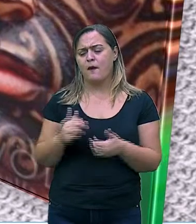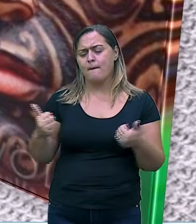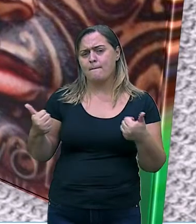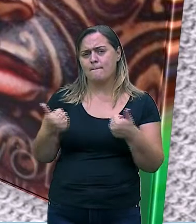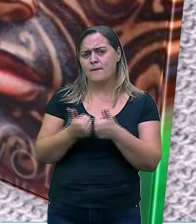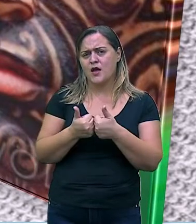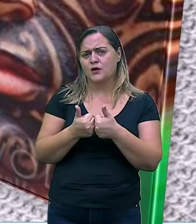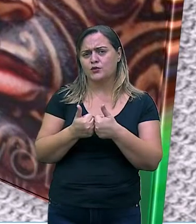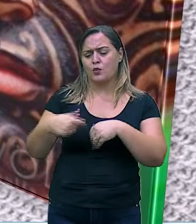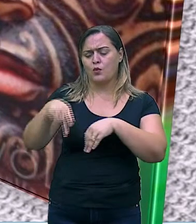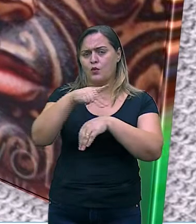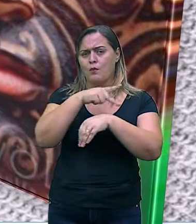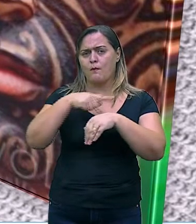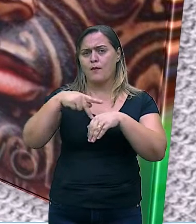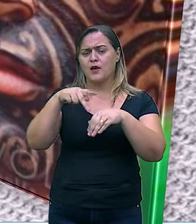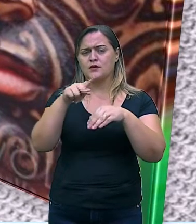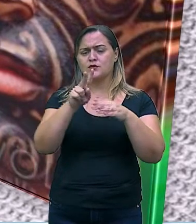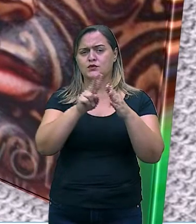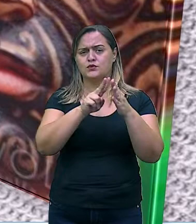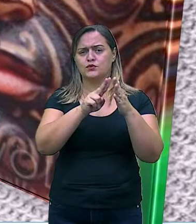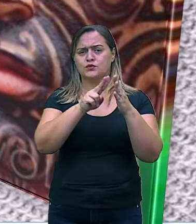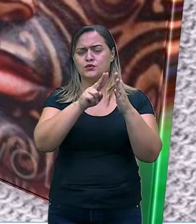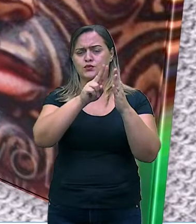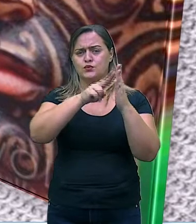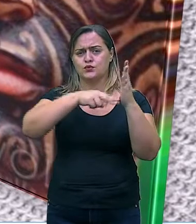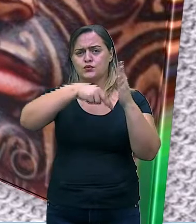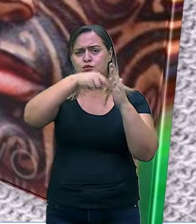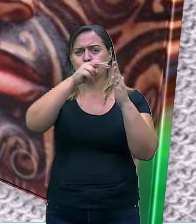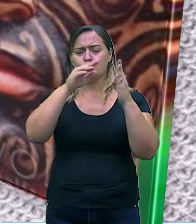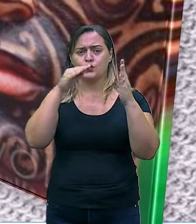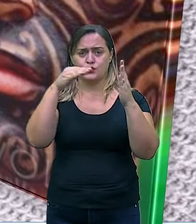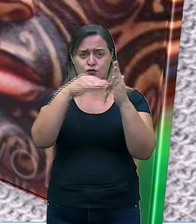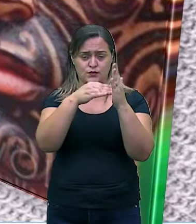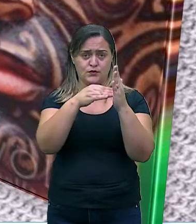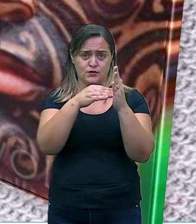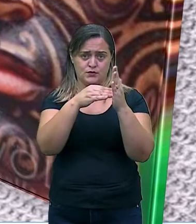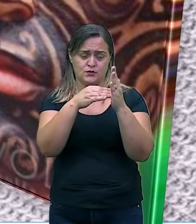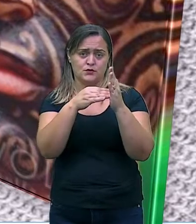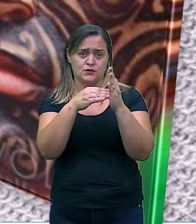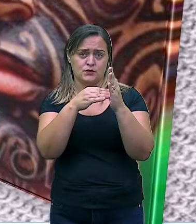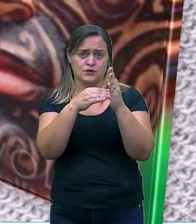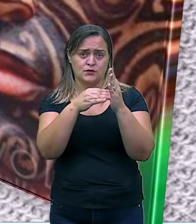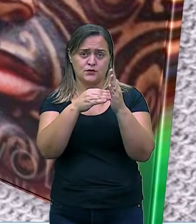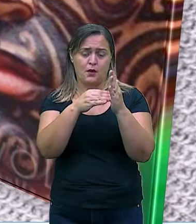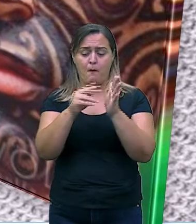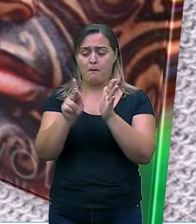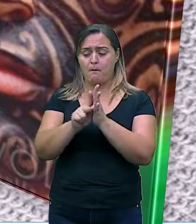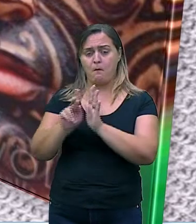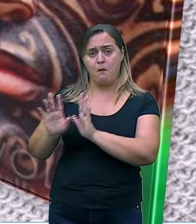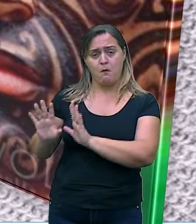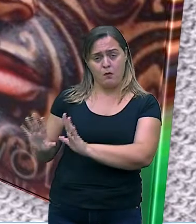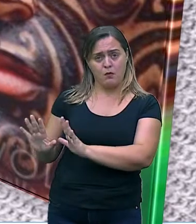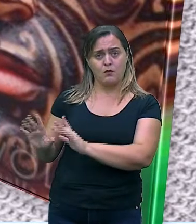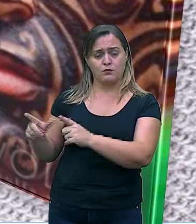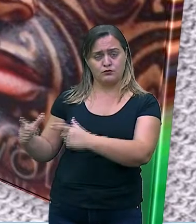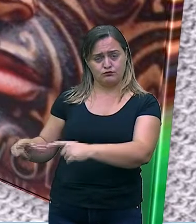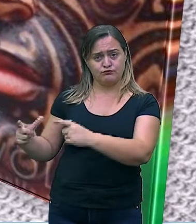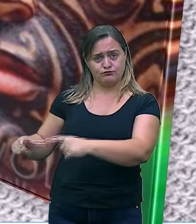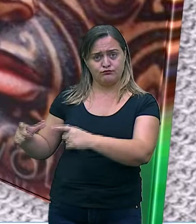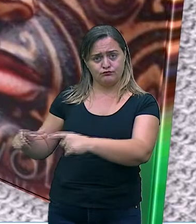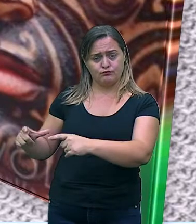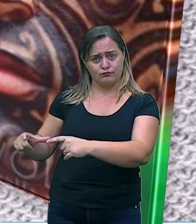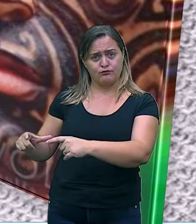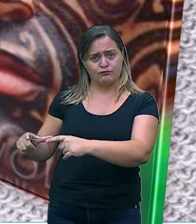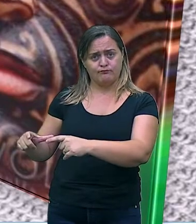Zelândia. E ali, esse povo, né, que são naturais daquele espaço, eles levam a sua